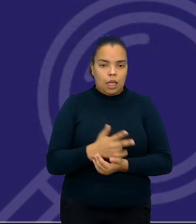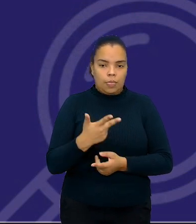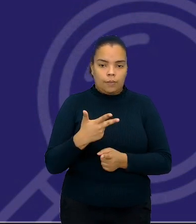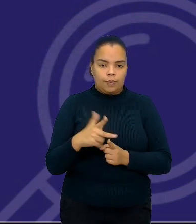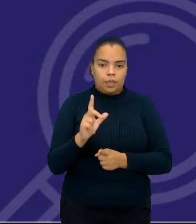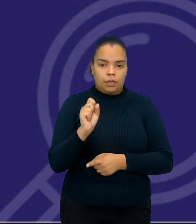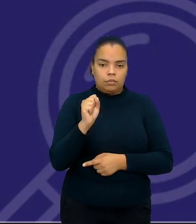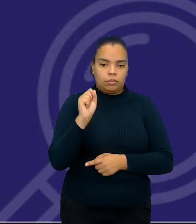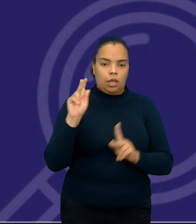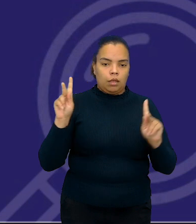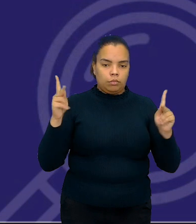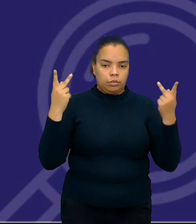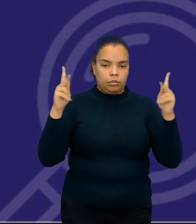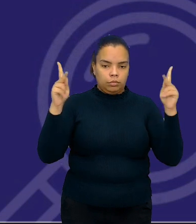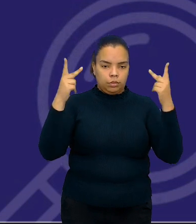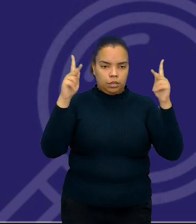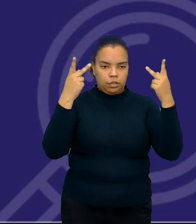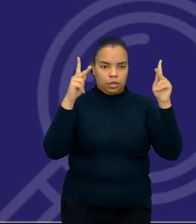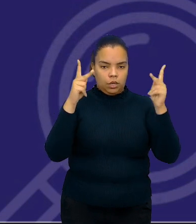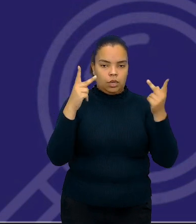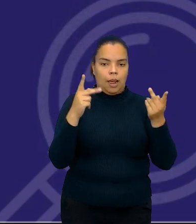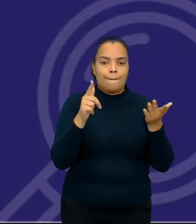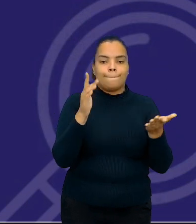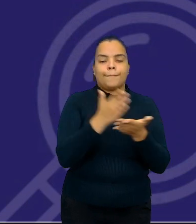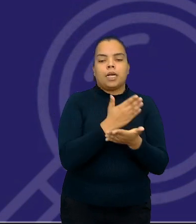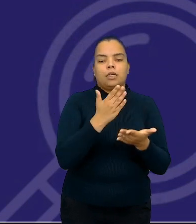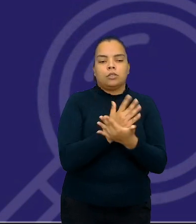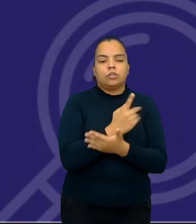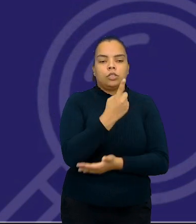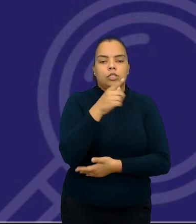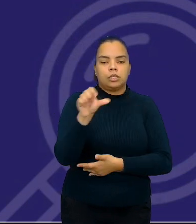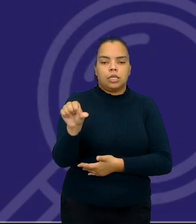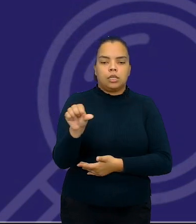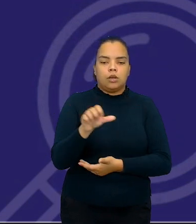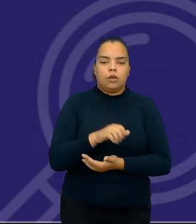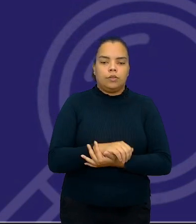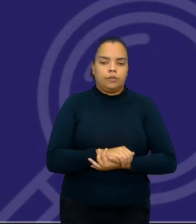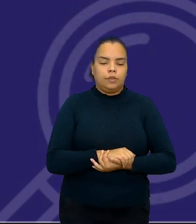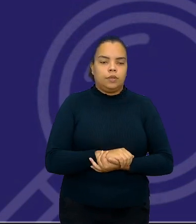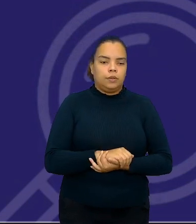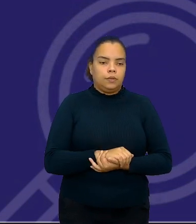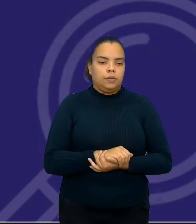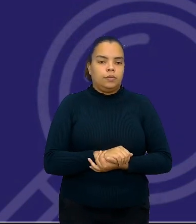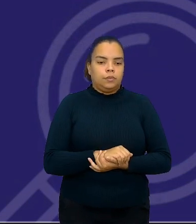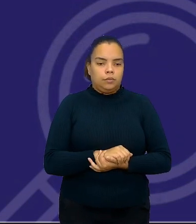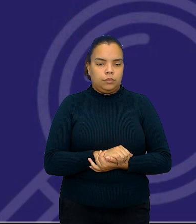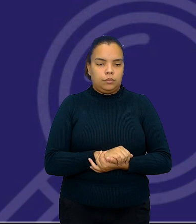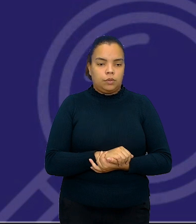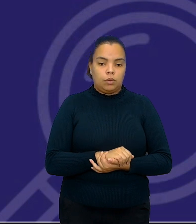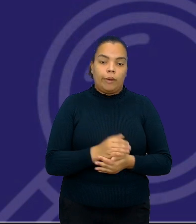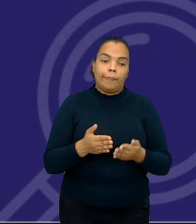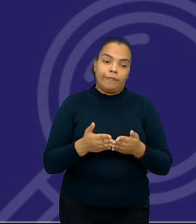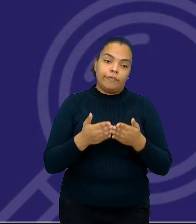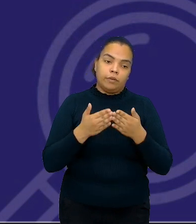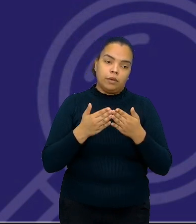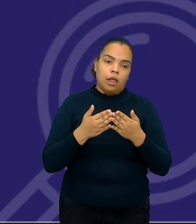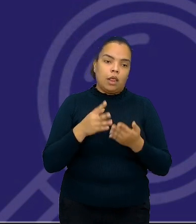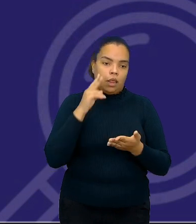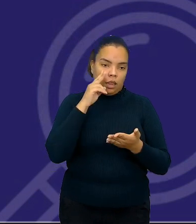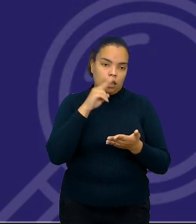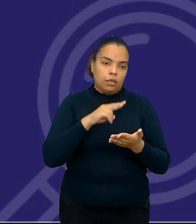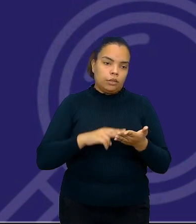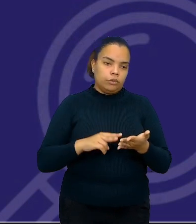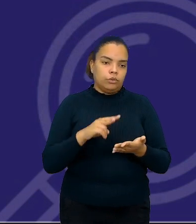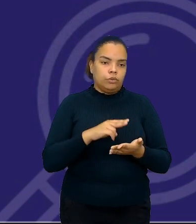está disponível na página 19 do Caderno do Estudante. Então, com a licença de vocês, né, farei a leitura